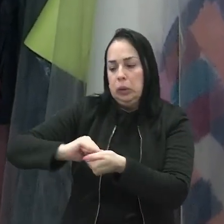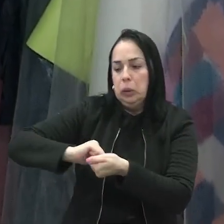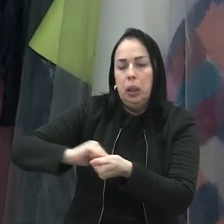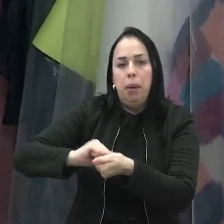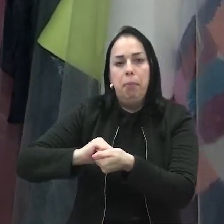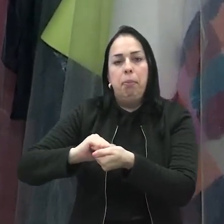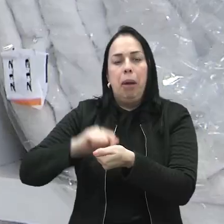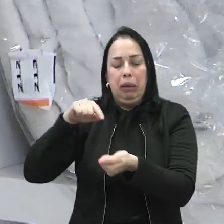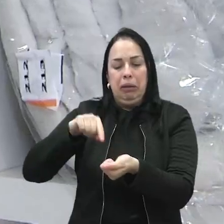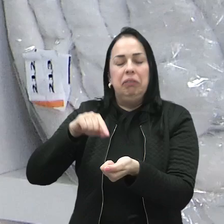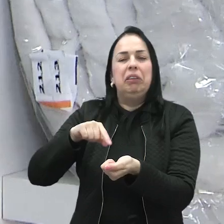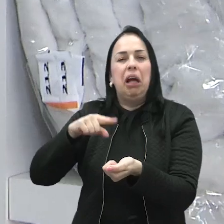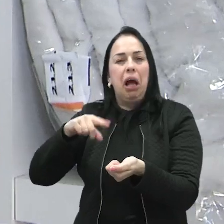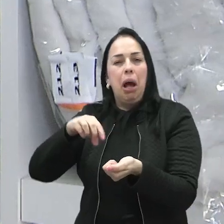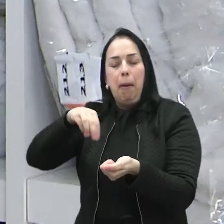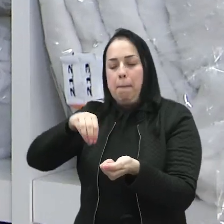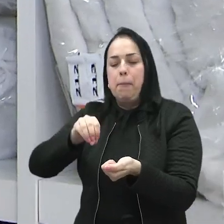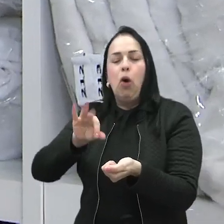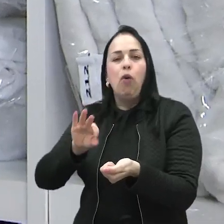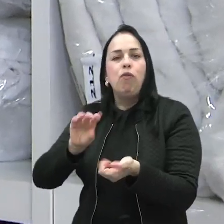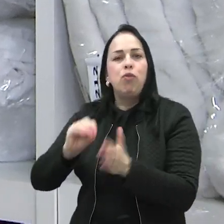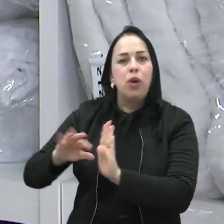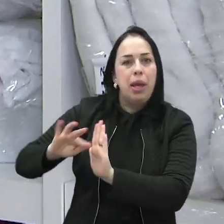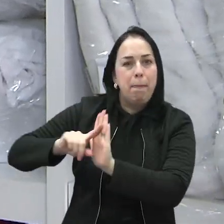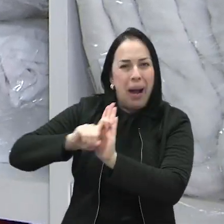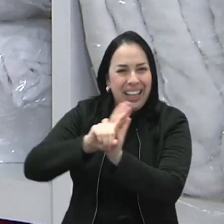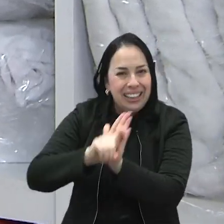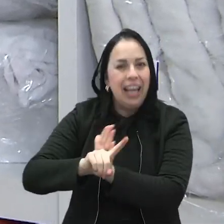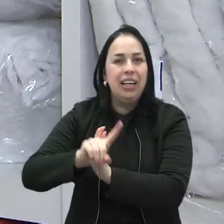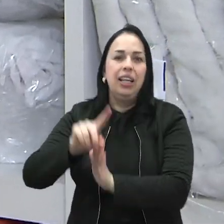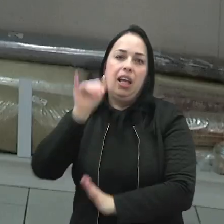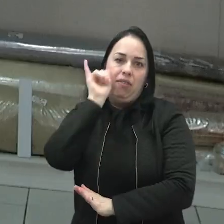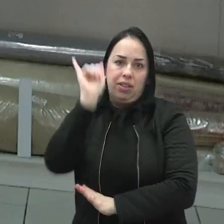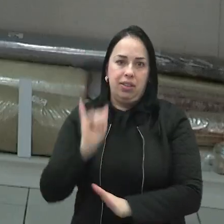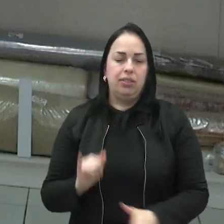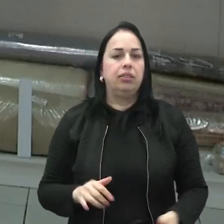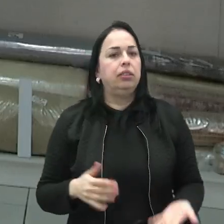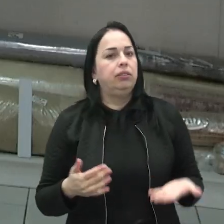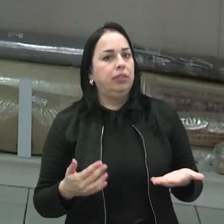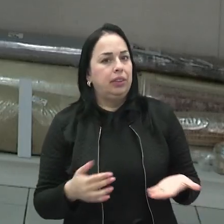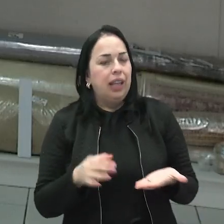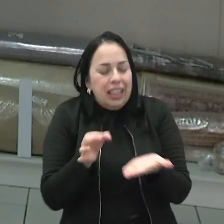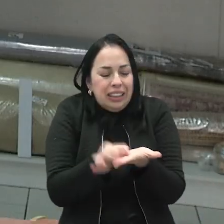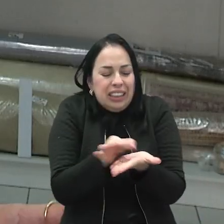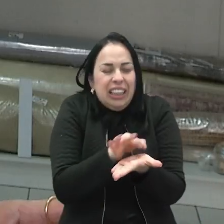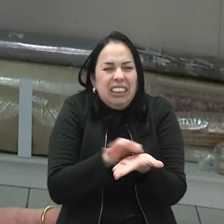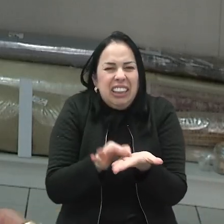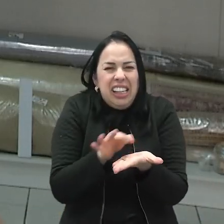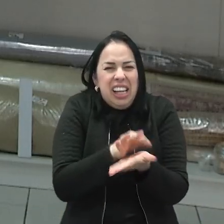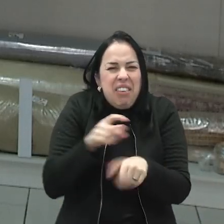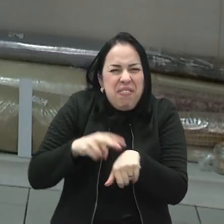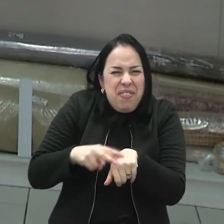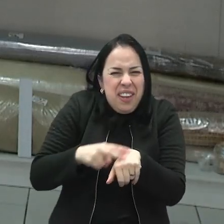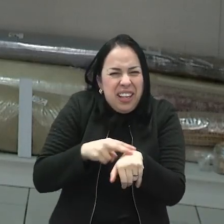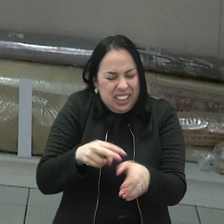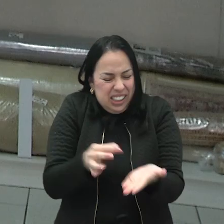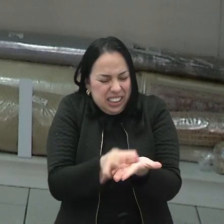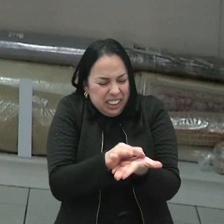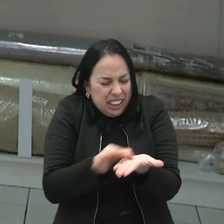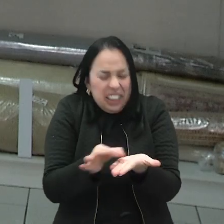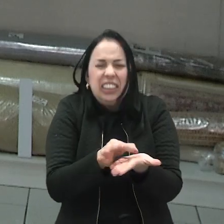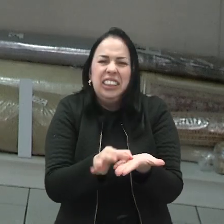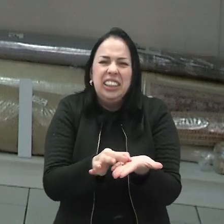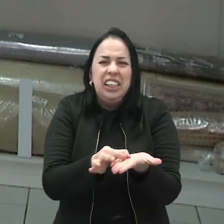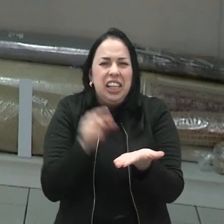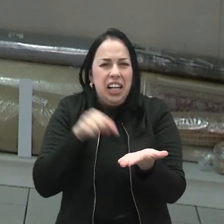atenção especial para evitar mofo e ácaros. Nós temos os terríveis mofos, né? Que são aquelas pontinhas